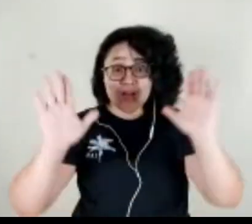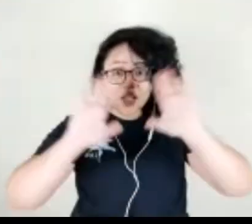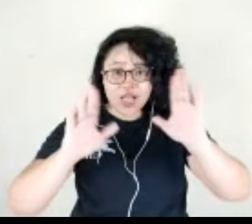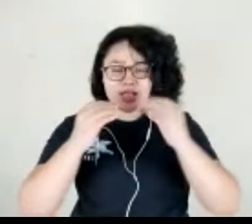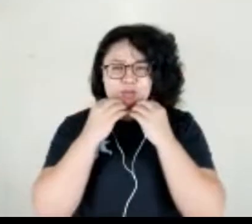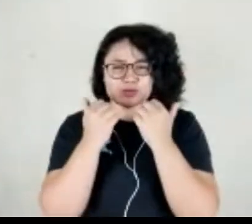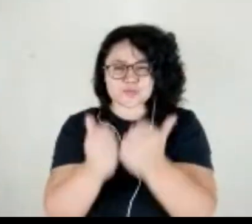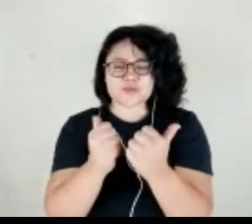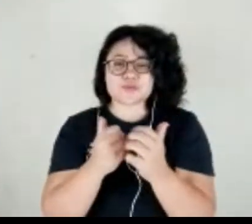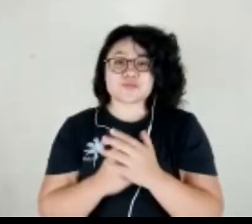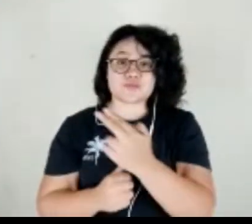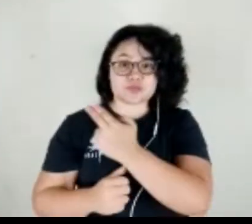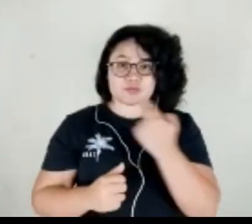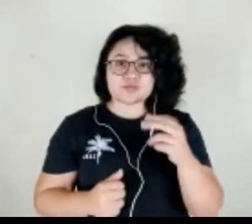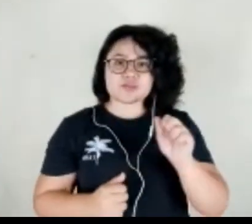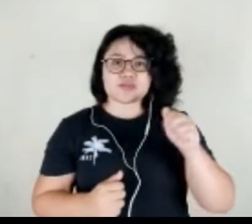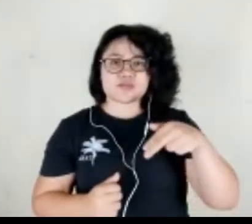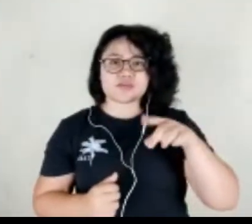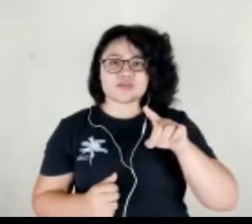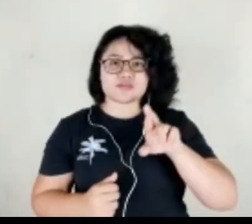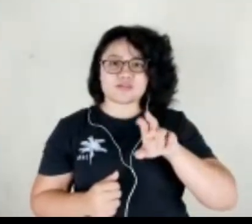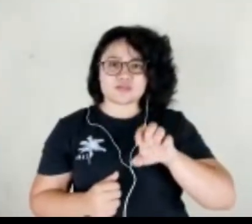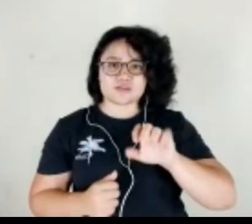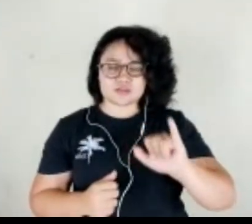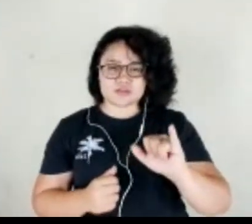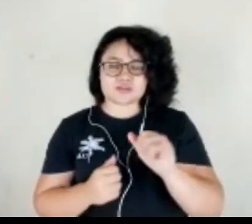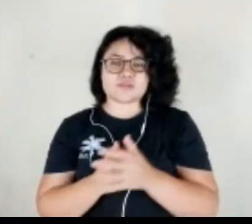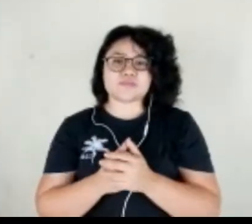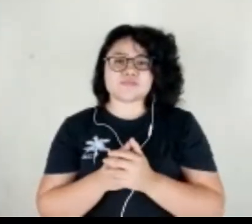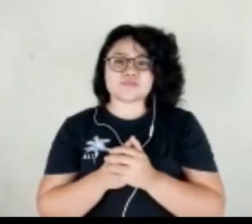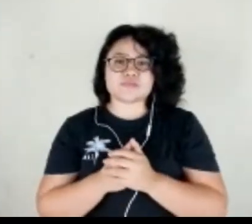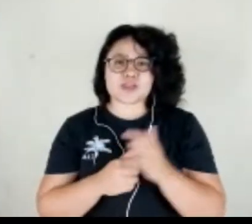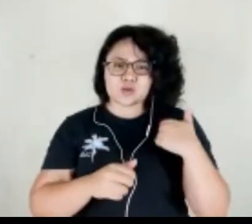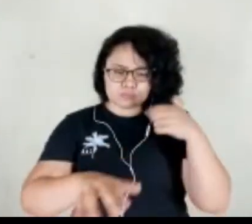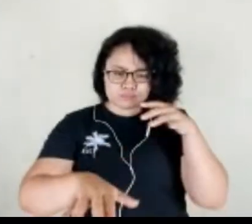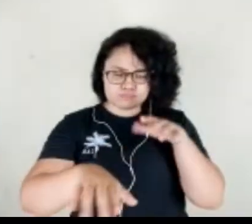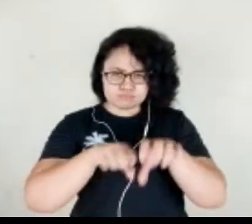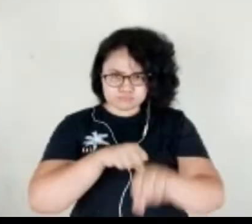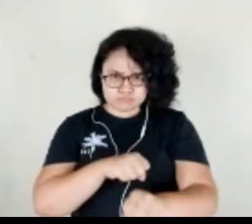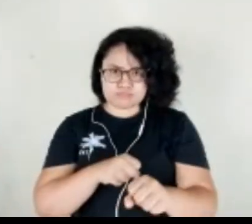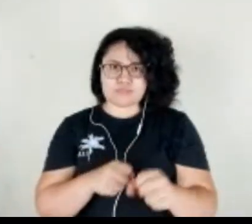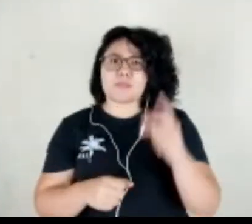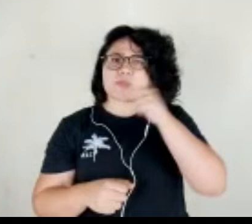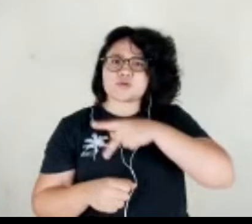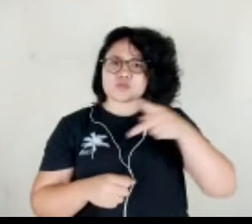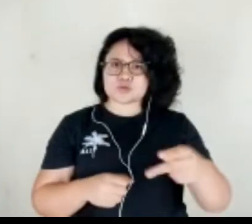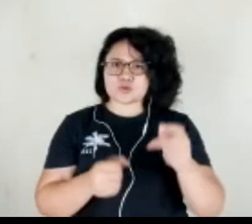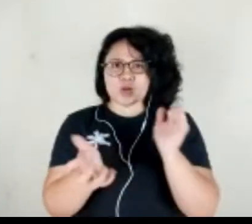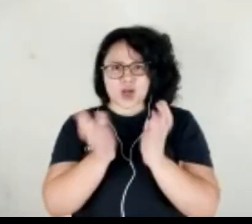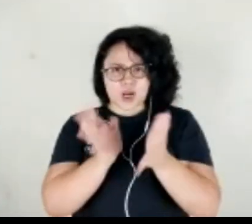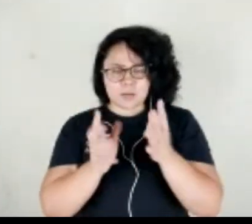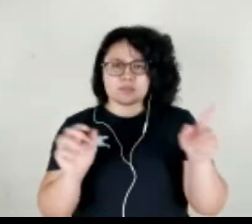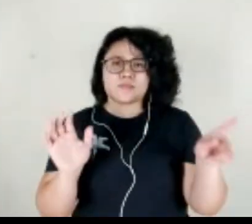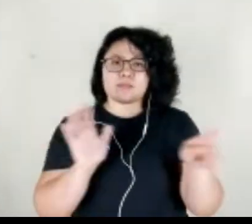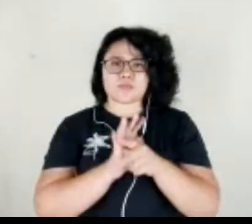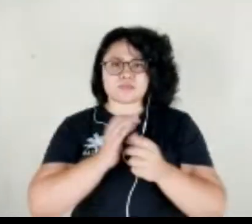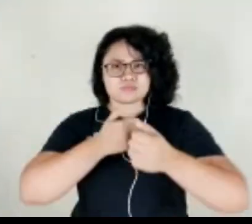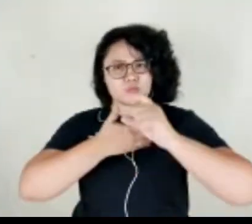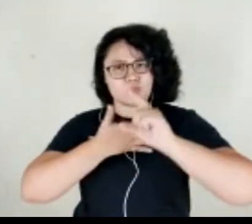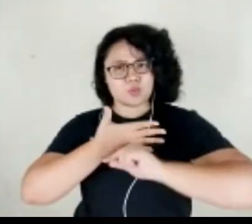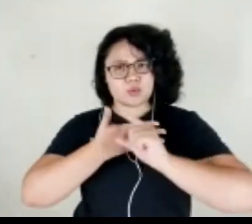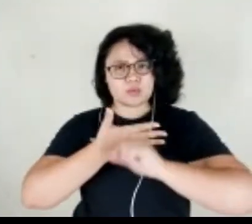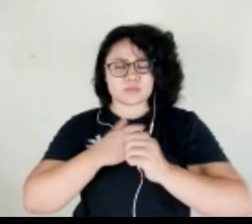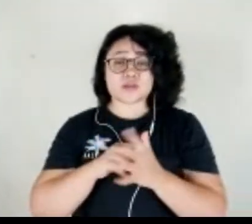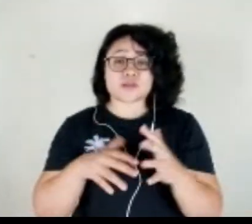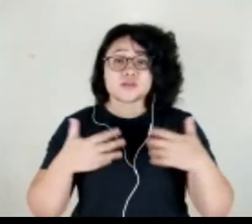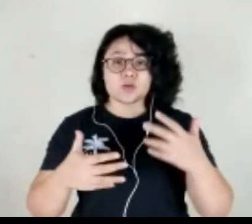bom? Eu me chamo Andrei Dias, sou professor de Libras, formado pela Universidade do Estado do Pará, UEPA. E hoje eu